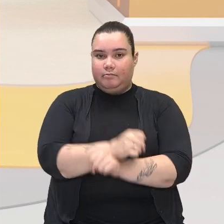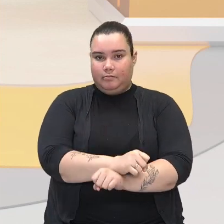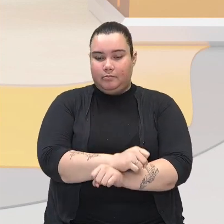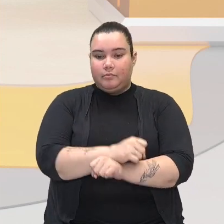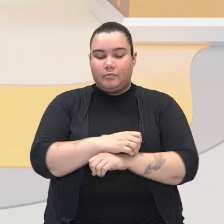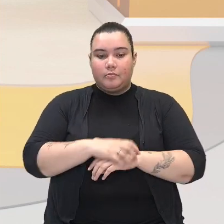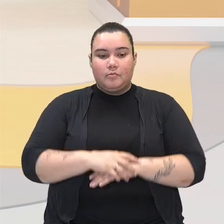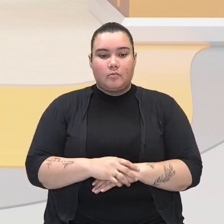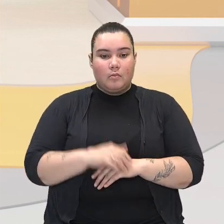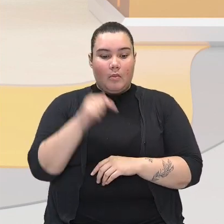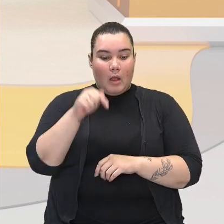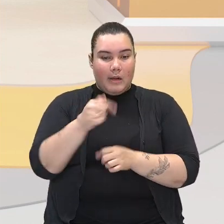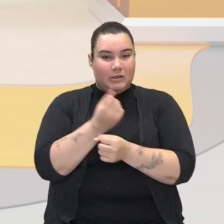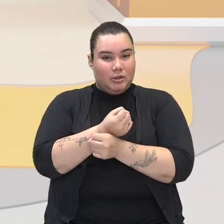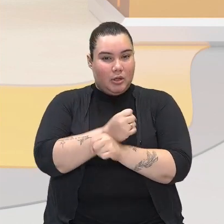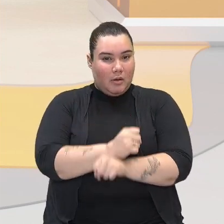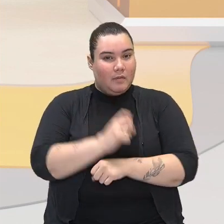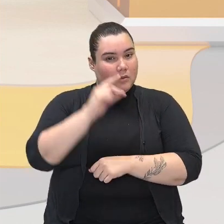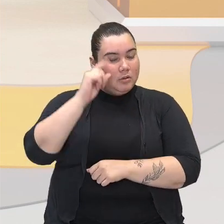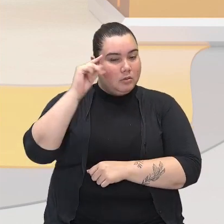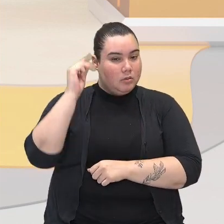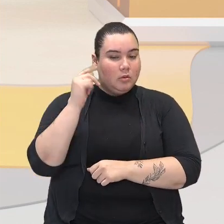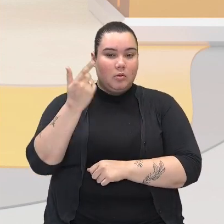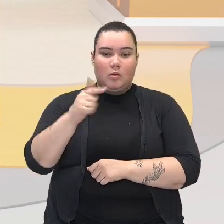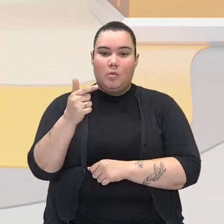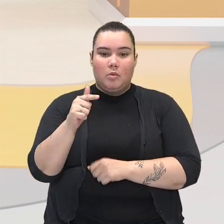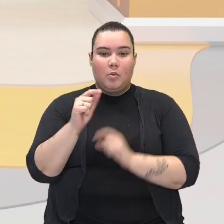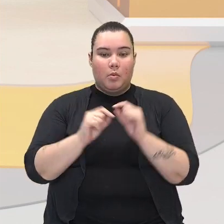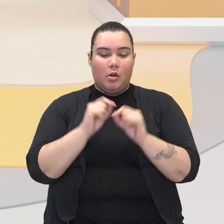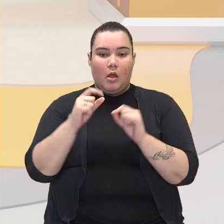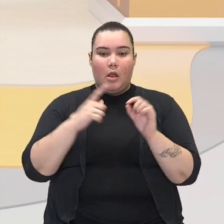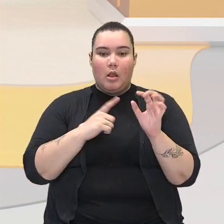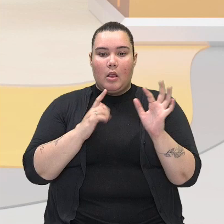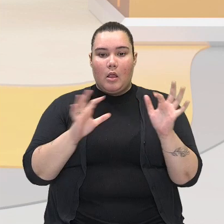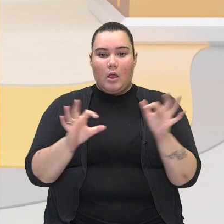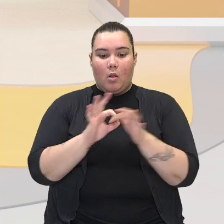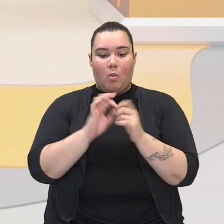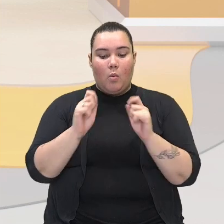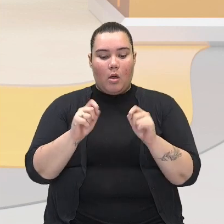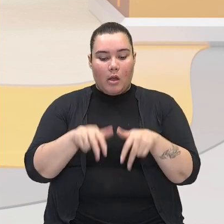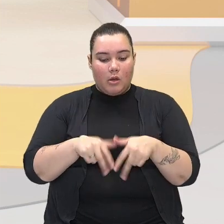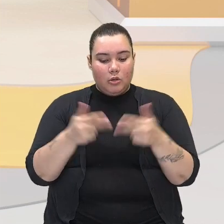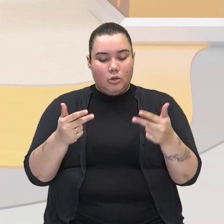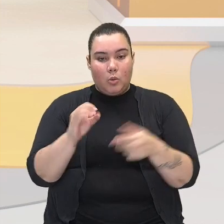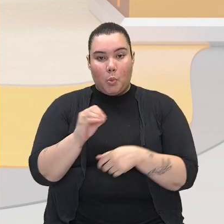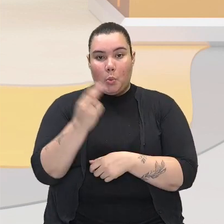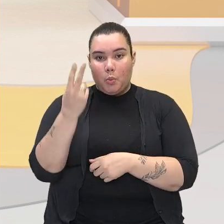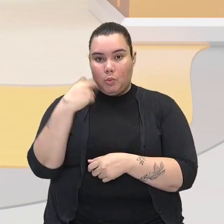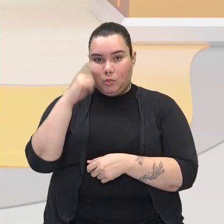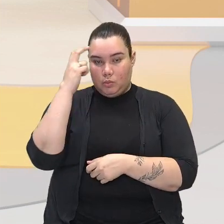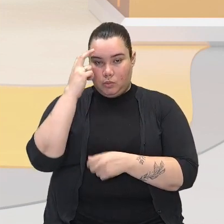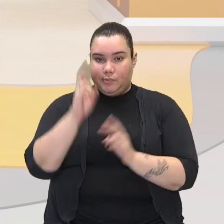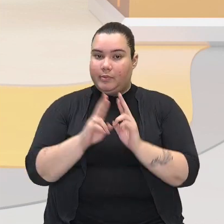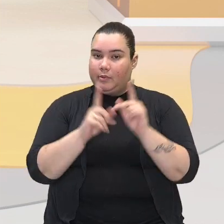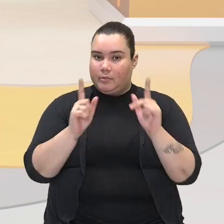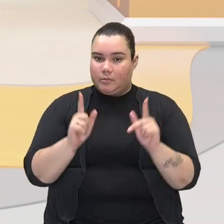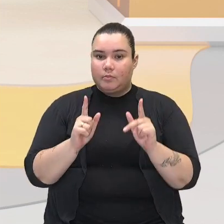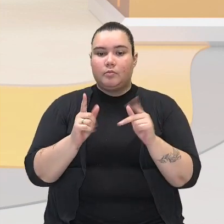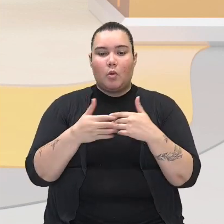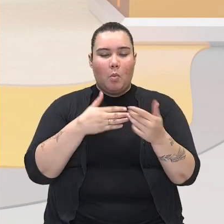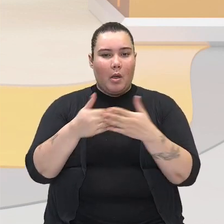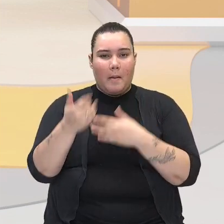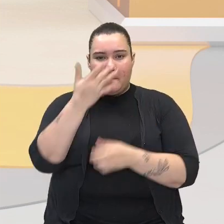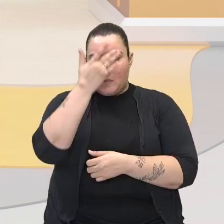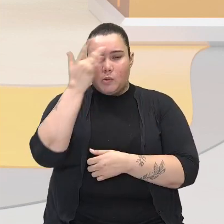na antiguidade, ela não tinha um caráter ligado à etnia ou cultura. Qualquer pessoa que estava ali na